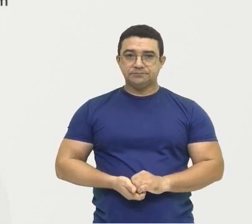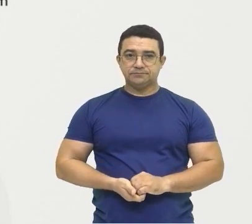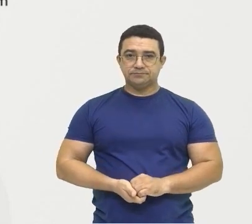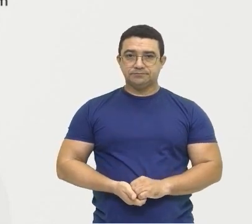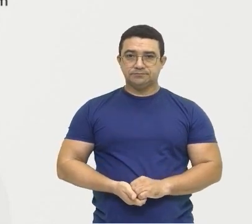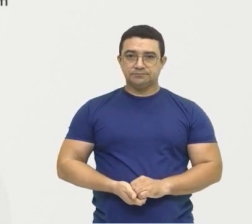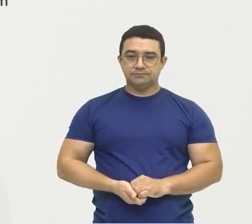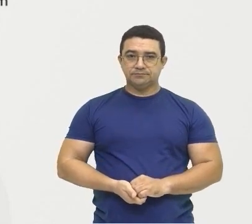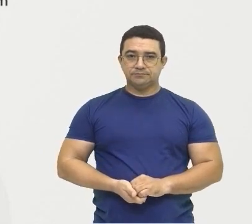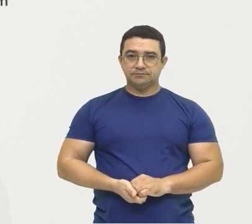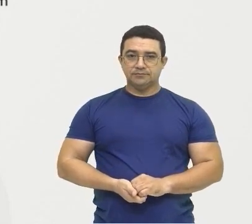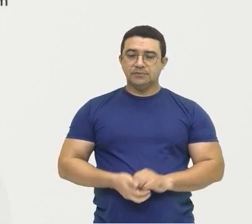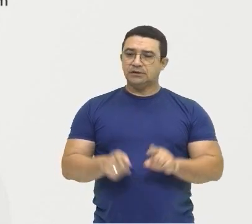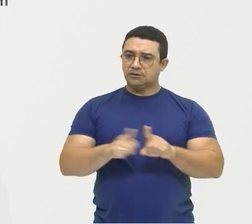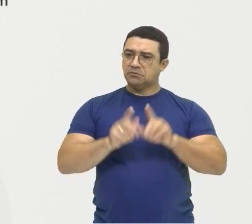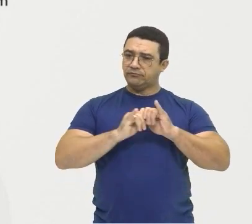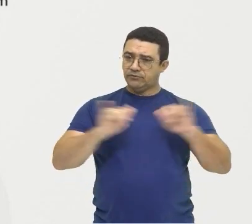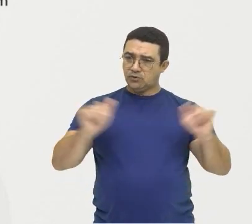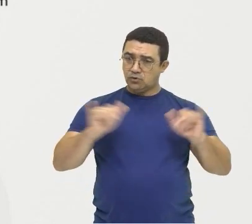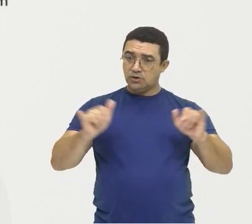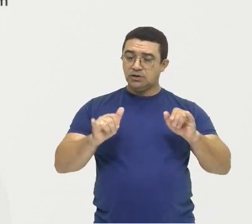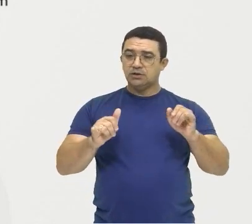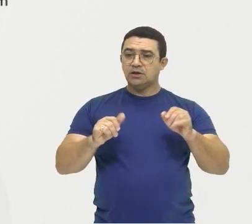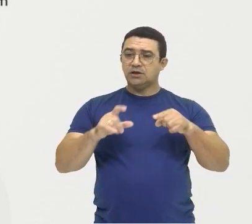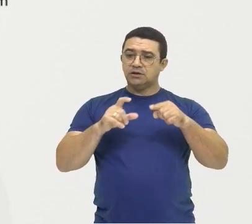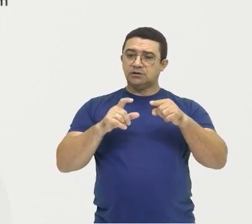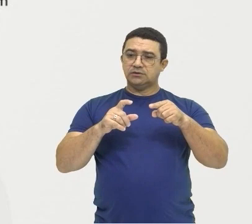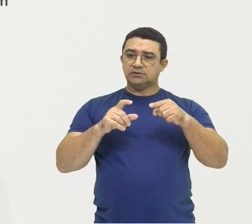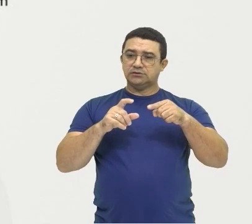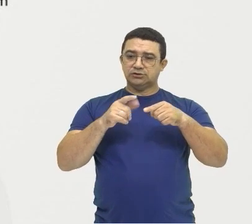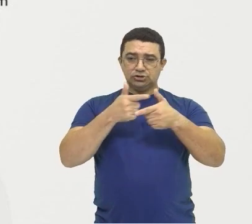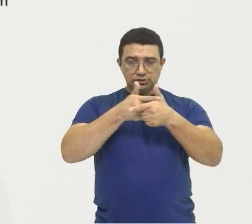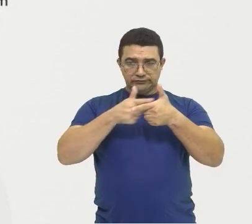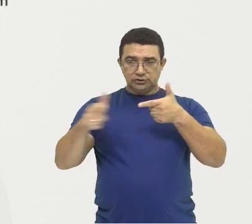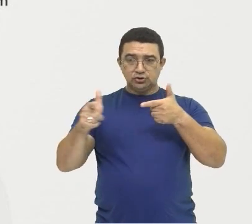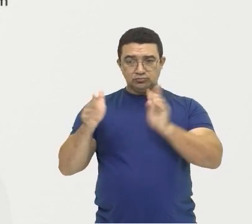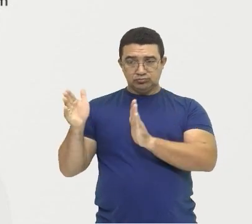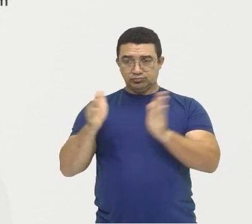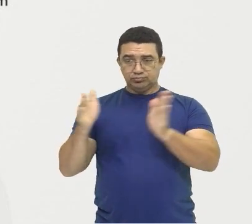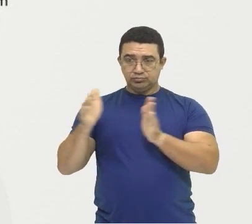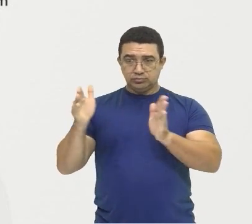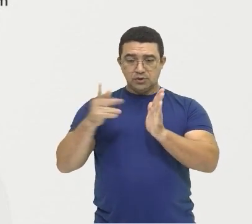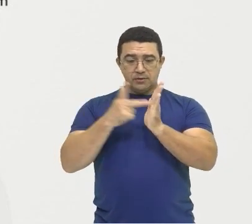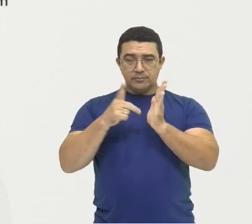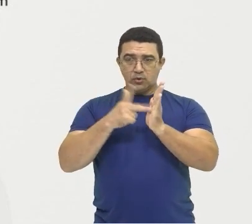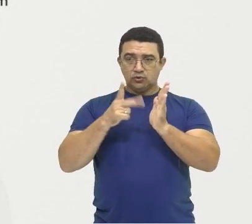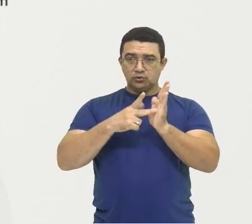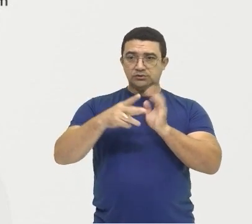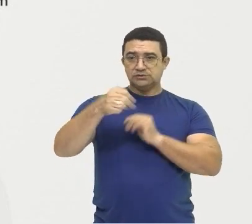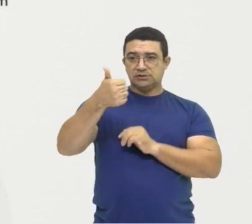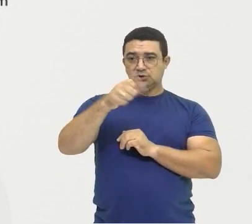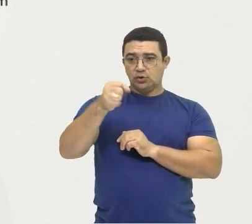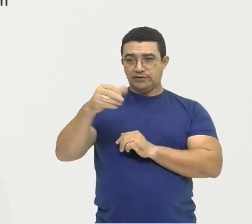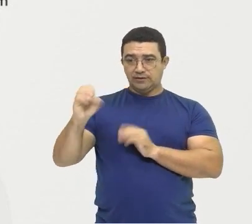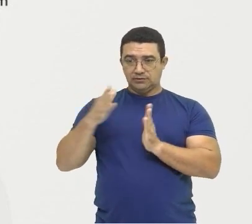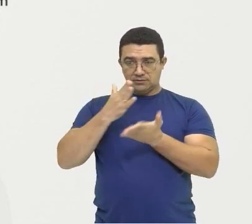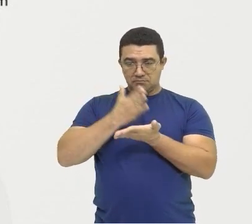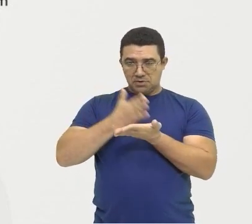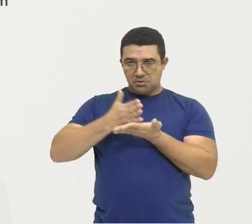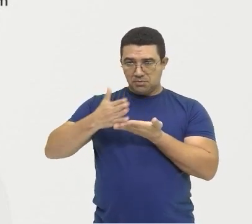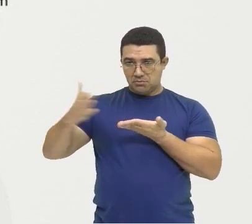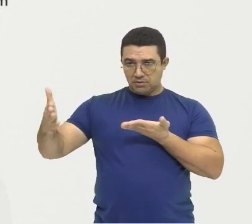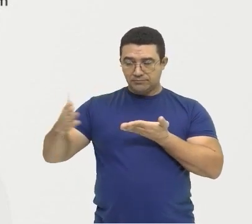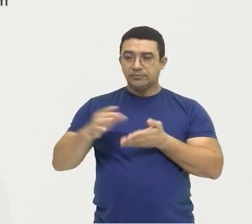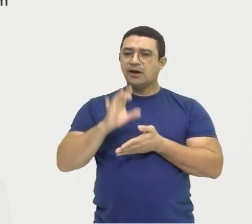E aí aquilo que eu falei, né? Dividiu-se o intervalo obtido entre os pontos fixos em 180 partes, e